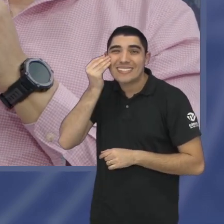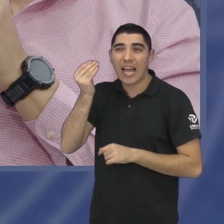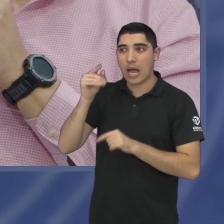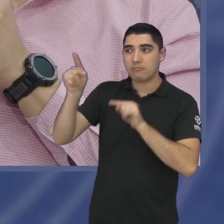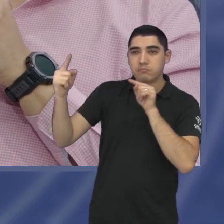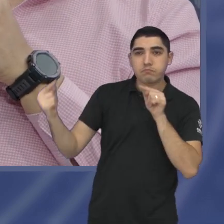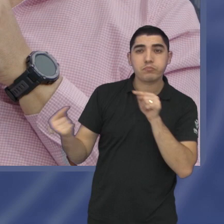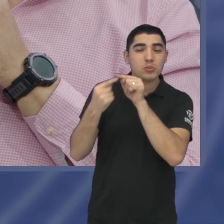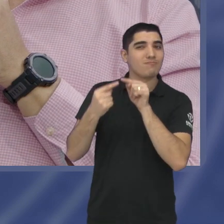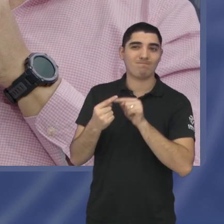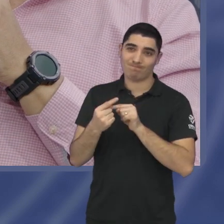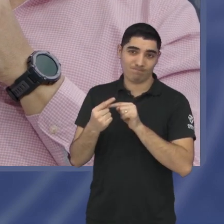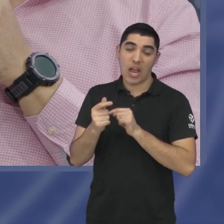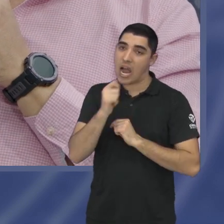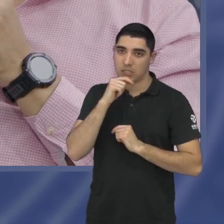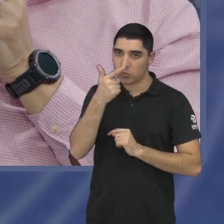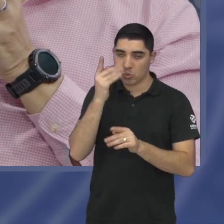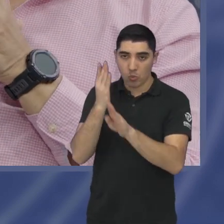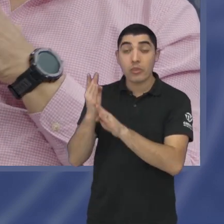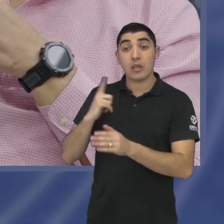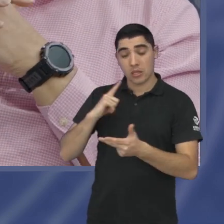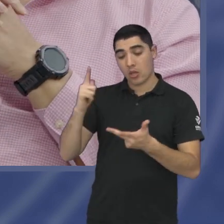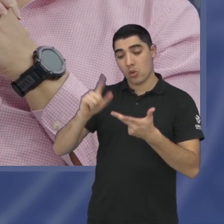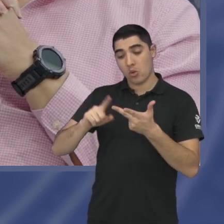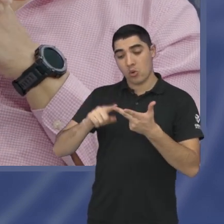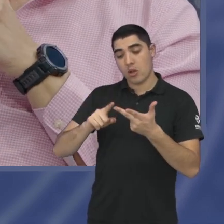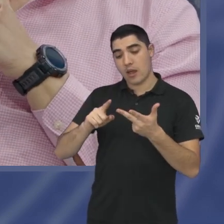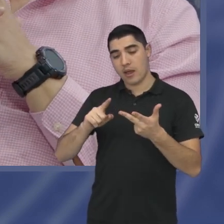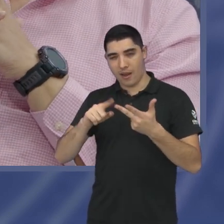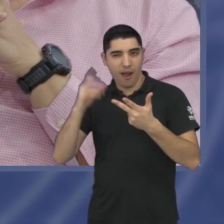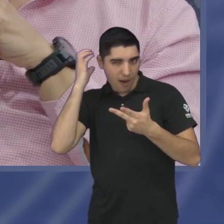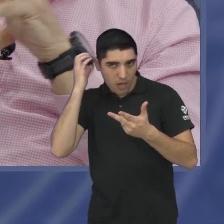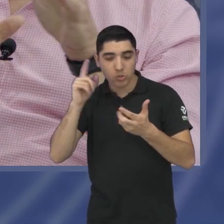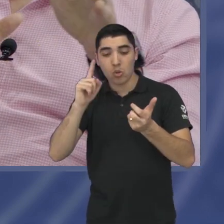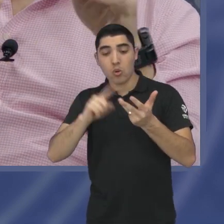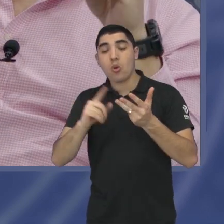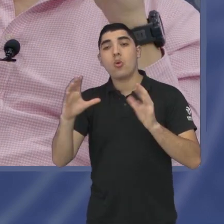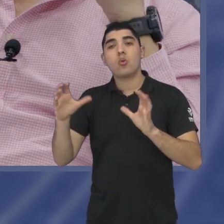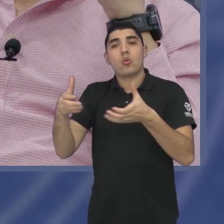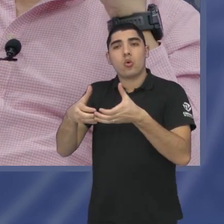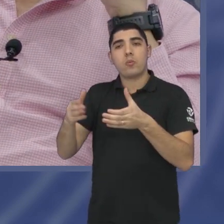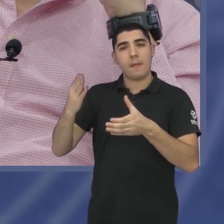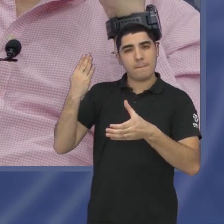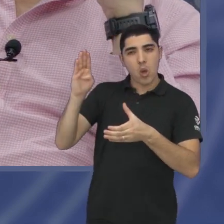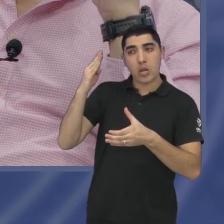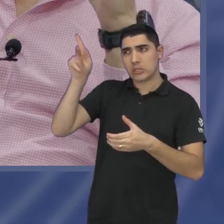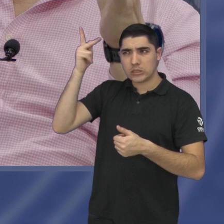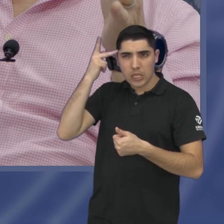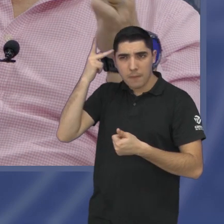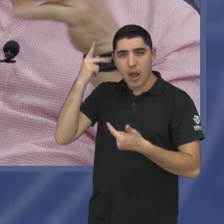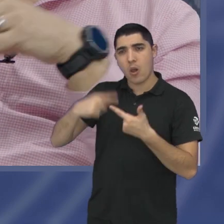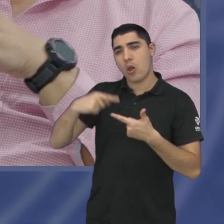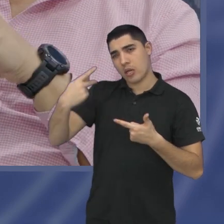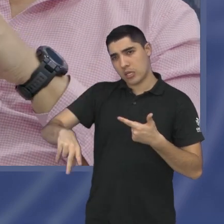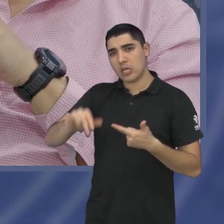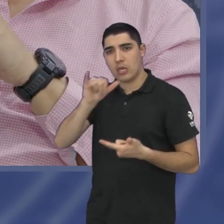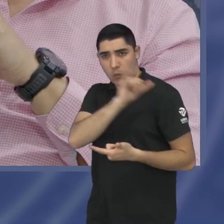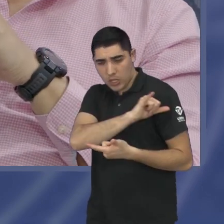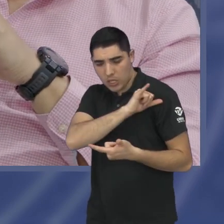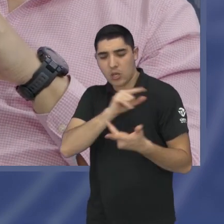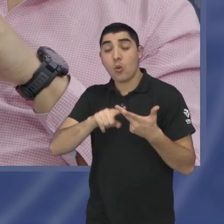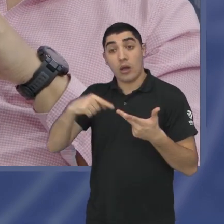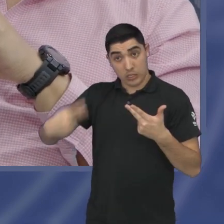inteligentes. E existe um grupo de biologia, né, em São Paulo, no Rio, aqui na Univap, em São José dos